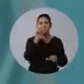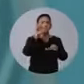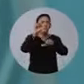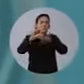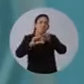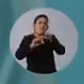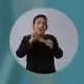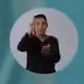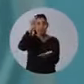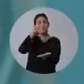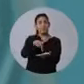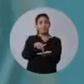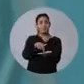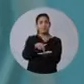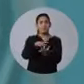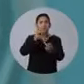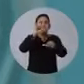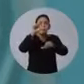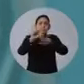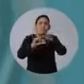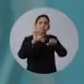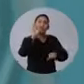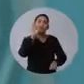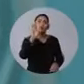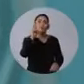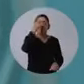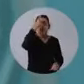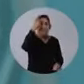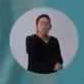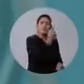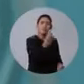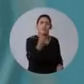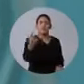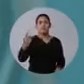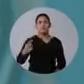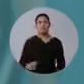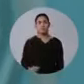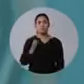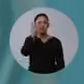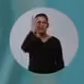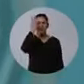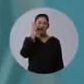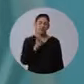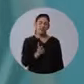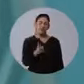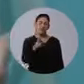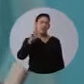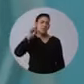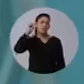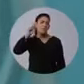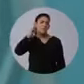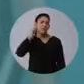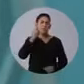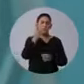uma mudança de verdade. Uma mudança que só pode ser feita por todos nós. Seria muito fácil permanecer no Senado pelos